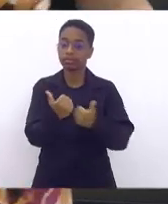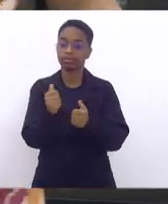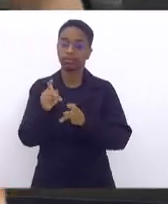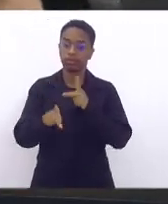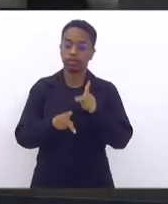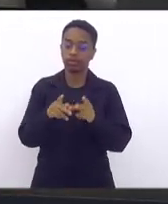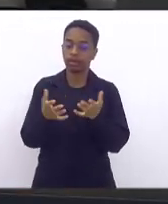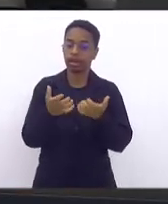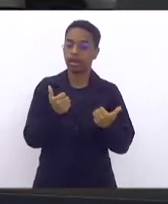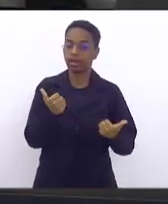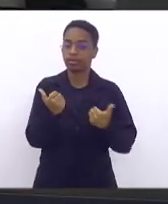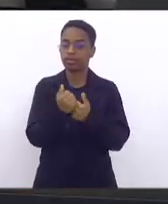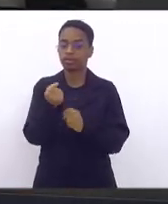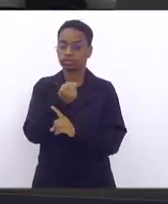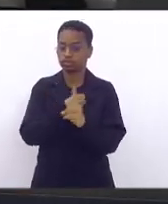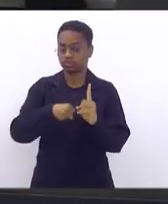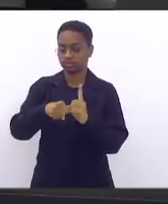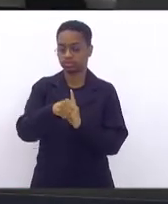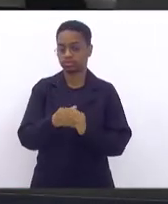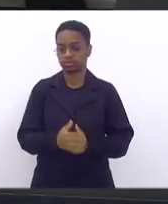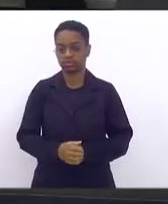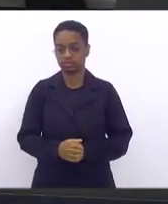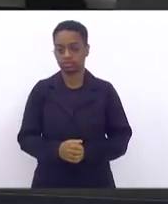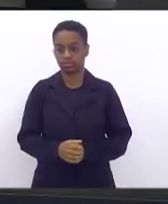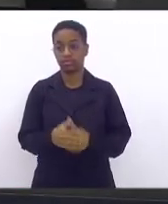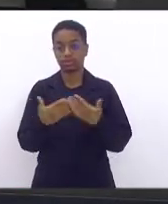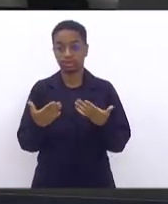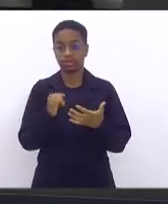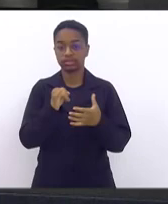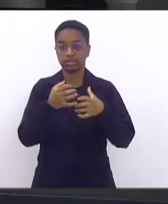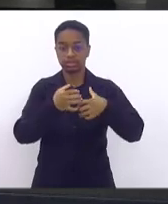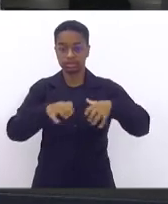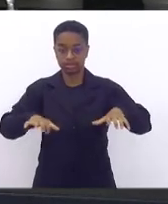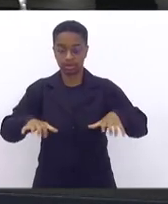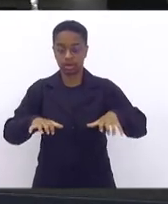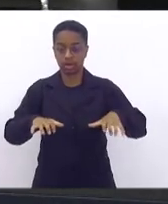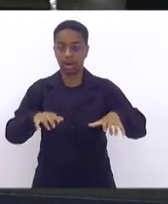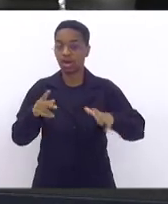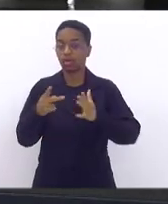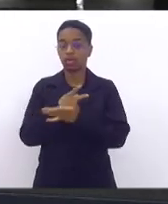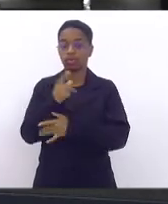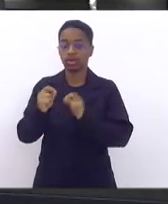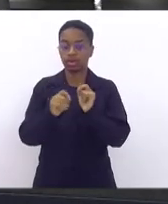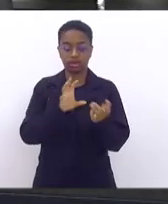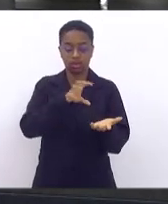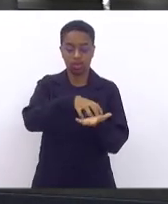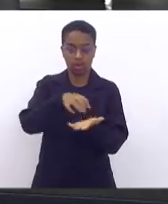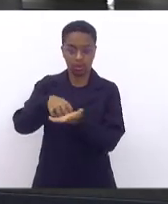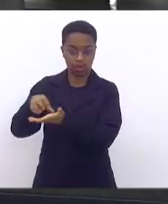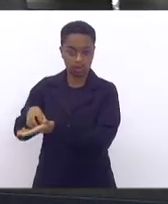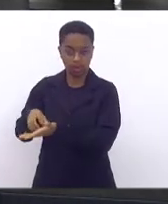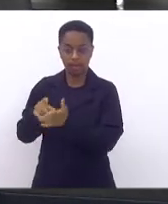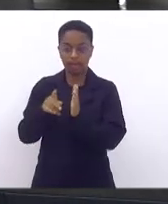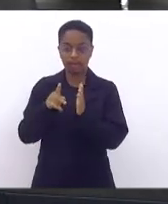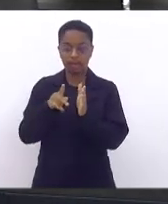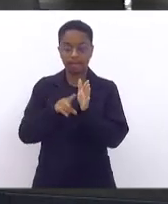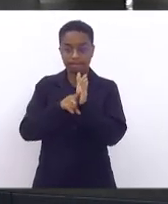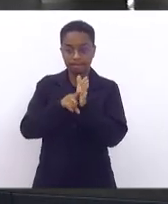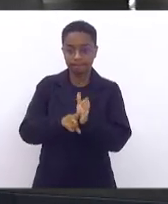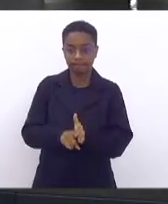sociedade. Então, com a desvinculação, a tendência é que os órgãos de perícia passem a funcionar com